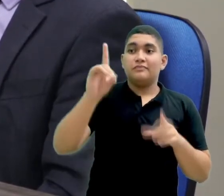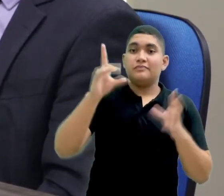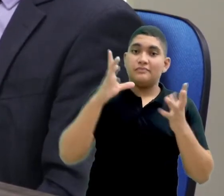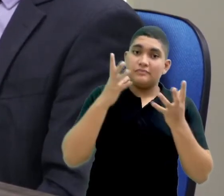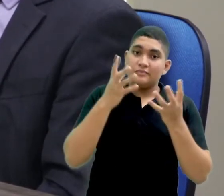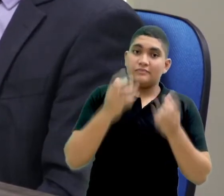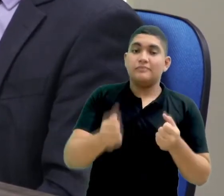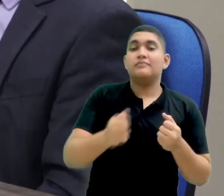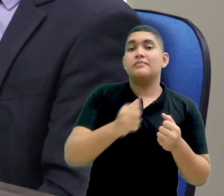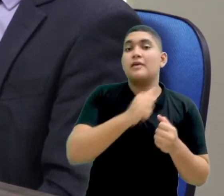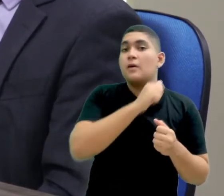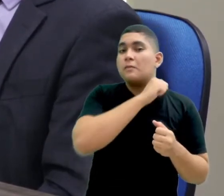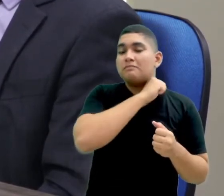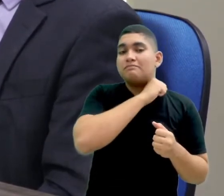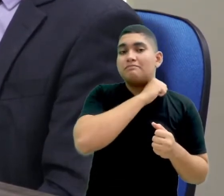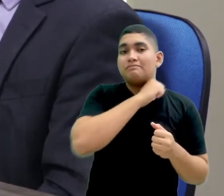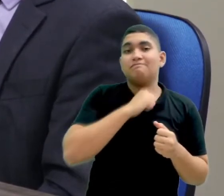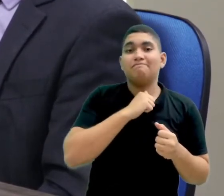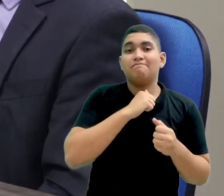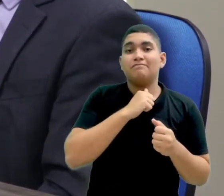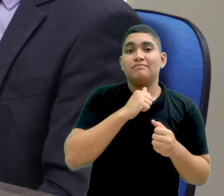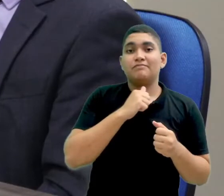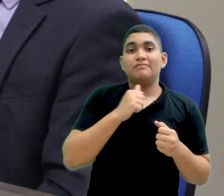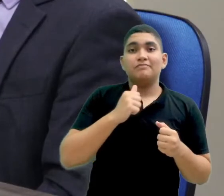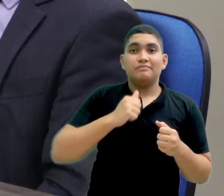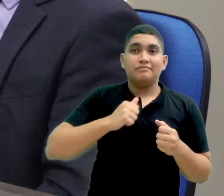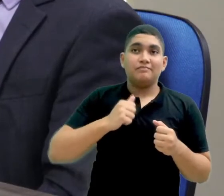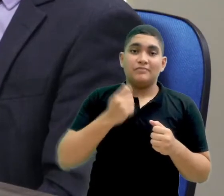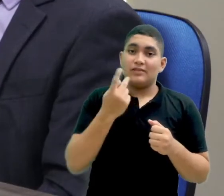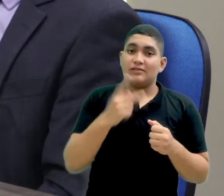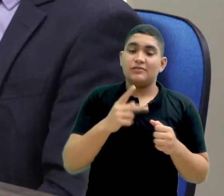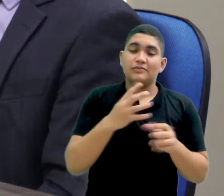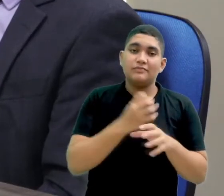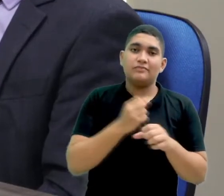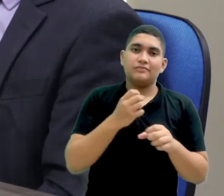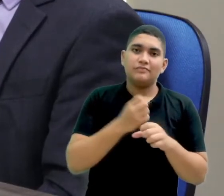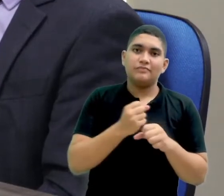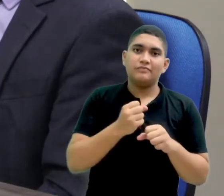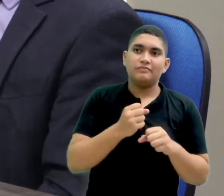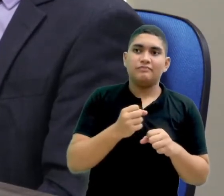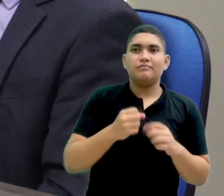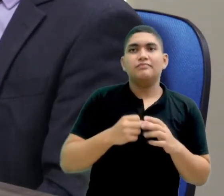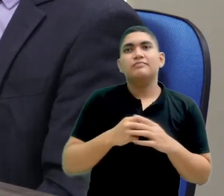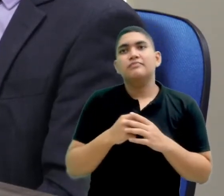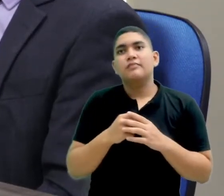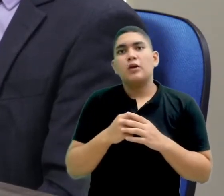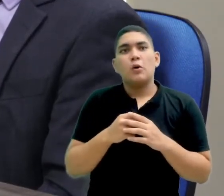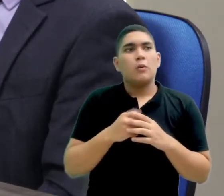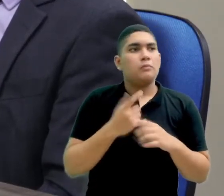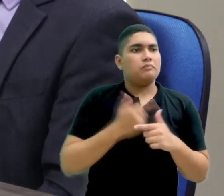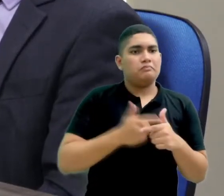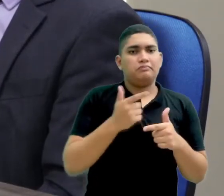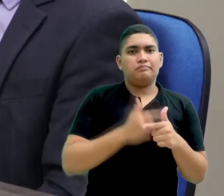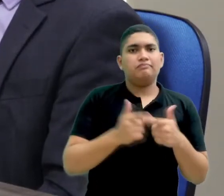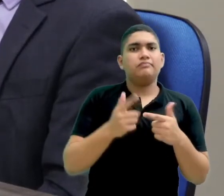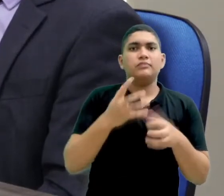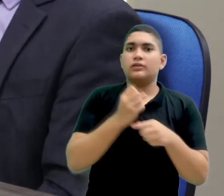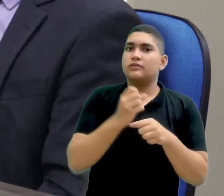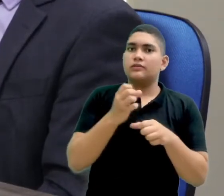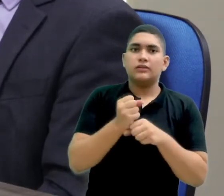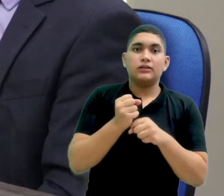ele rejeitou a Caim e a sua oferta, né? Então, assim, o problema não estava na oferta, mas estava